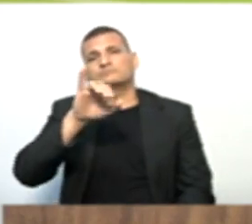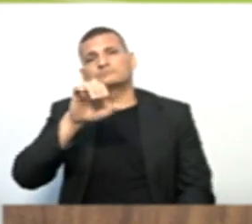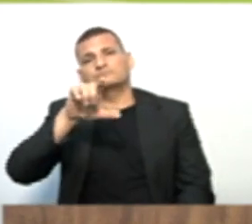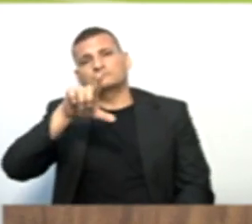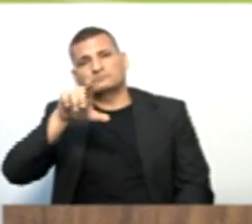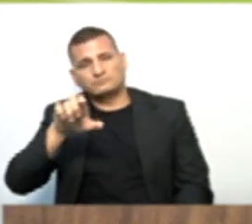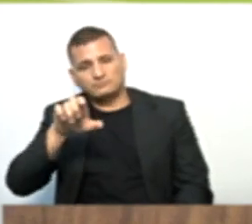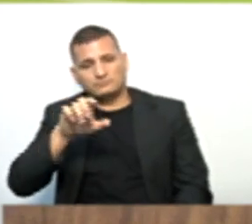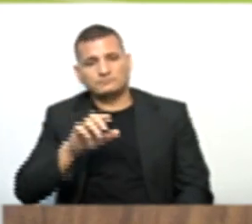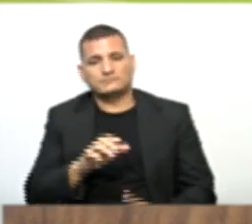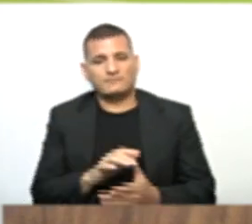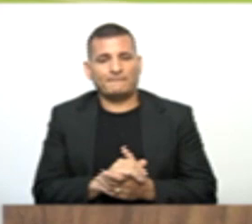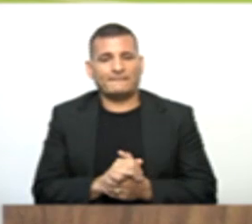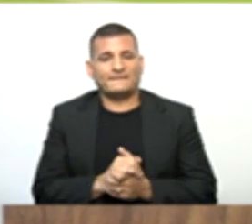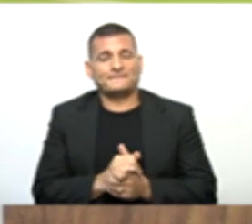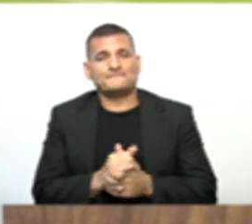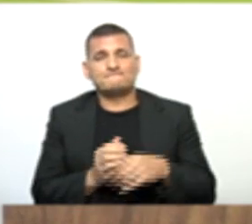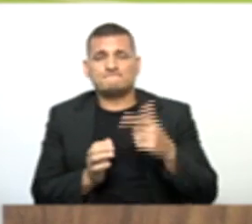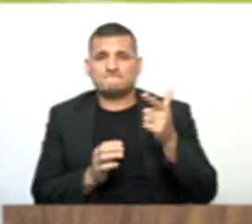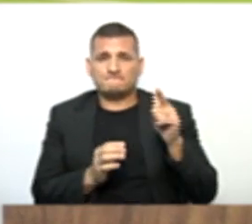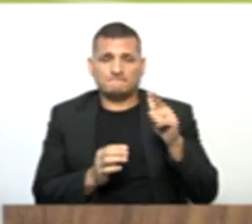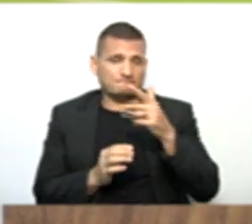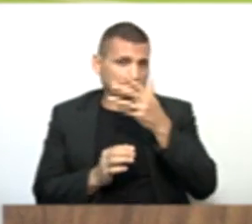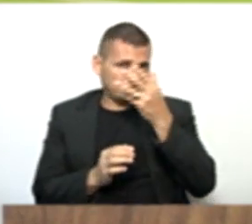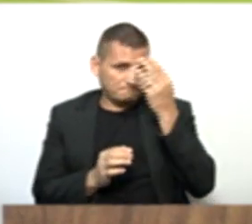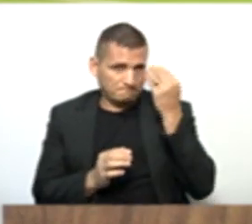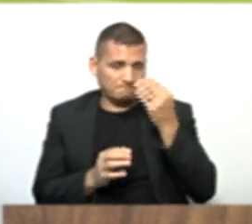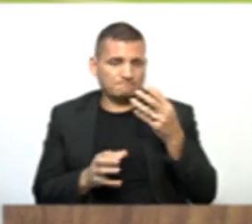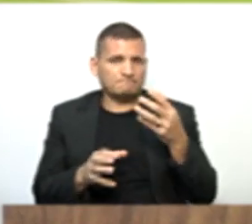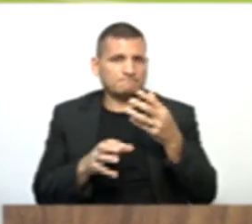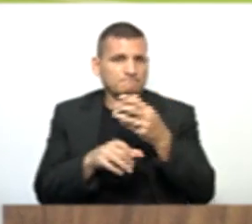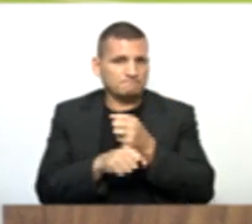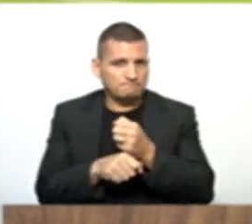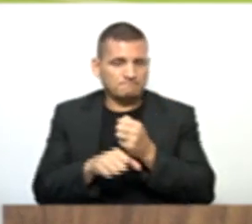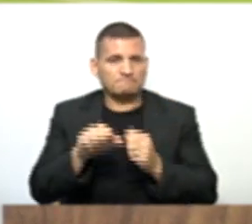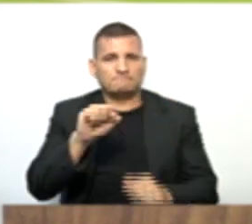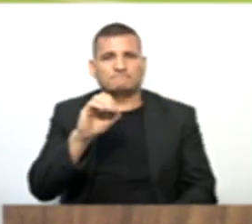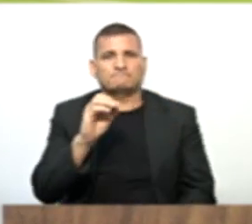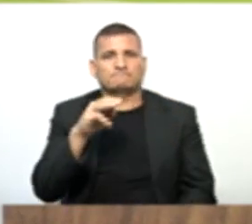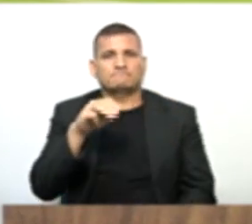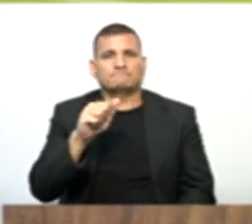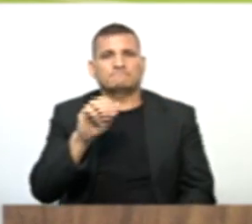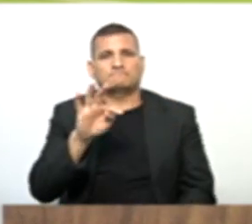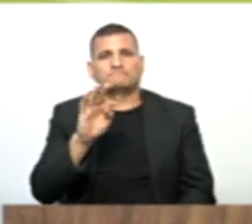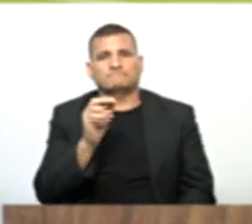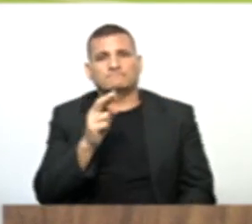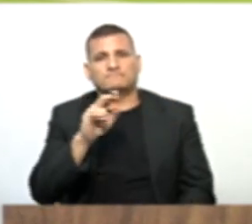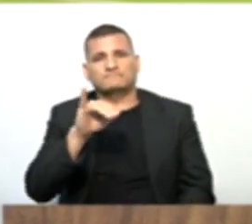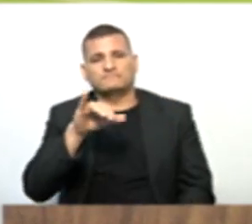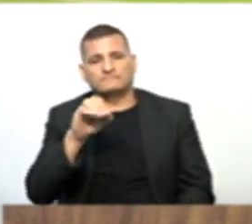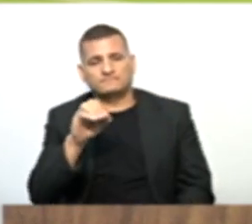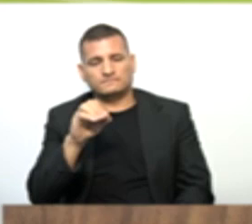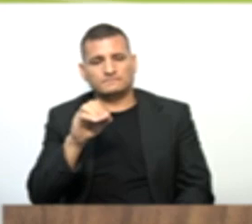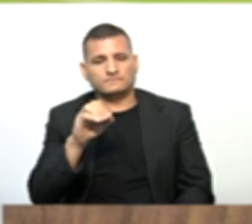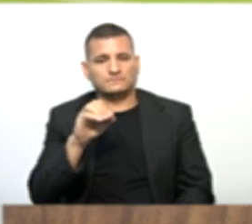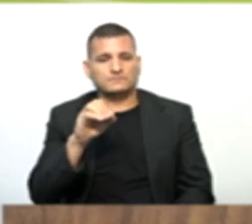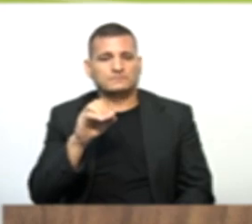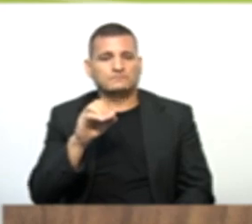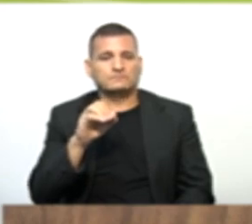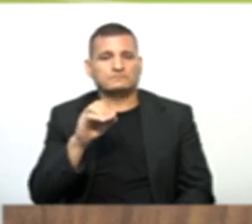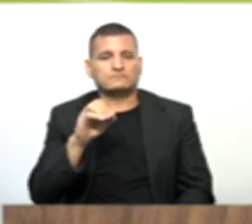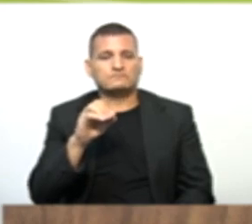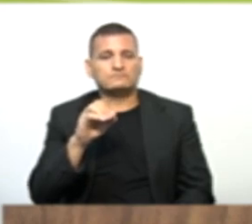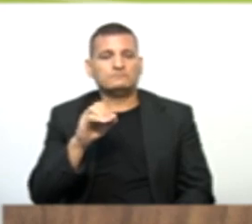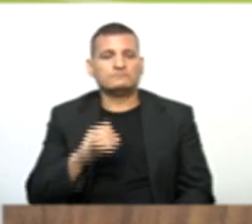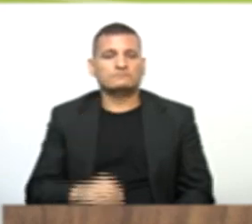colocar o somatório total, né? O multiplicador, no caso, antes do laço de repetição.